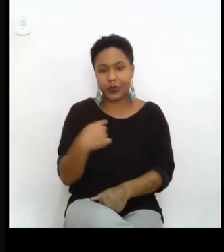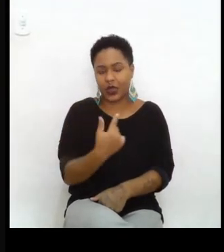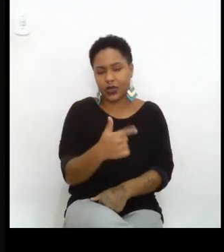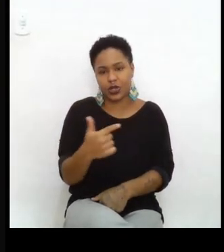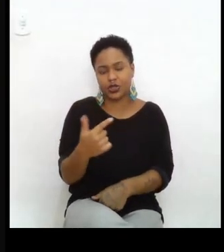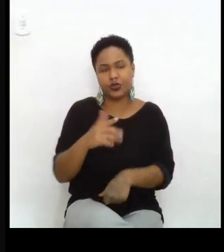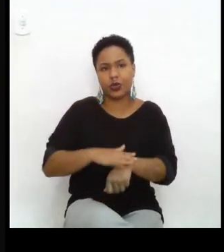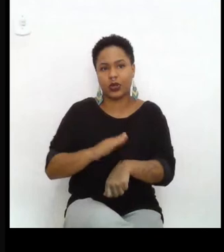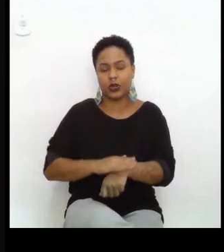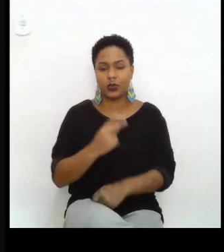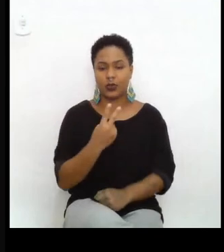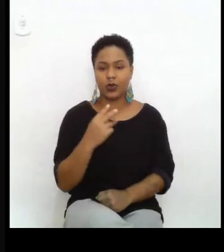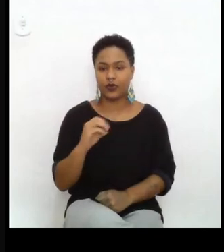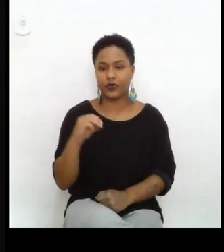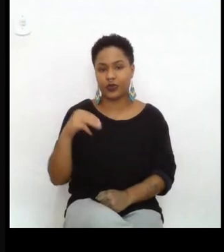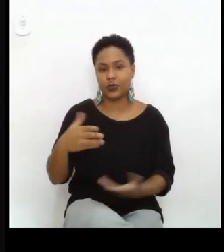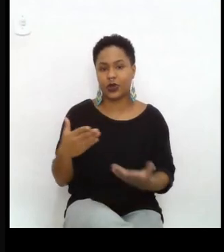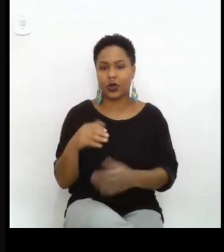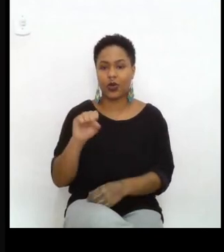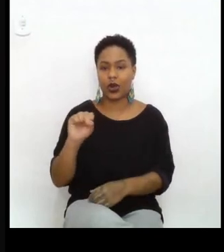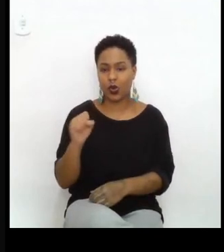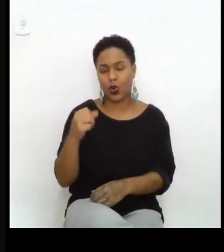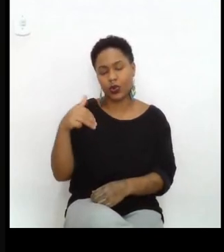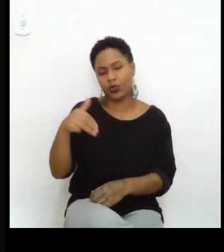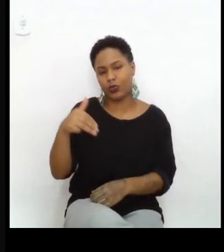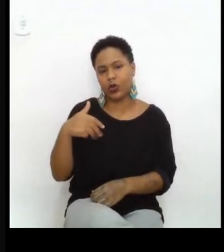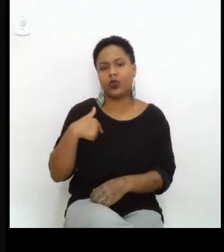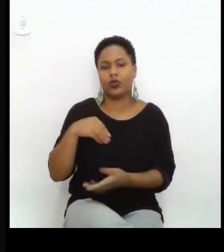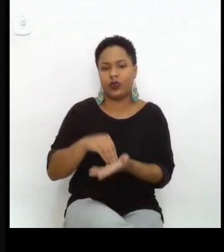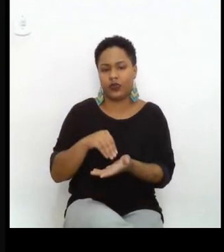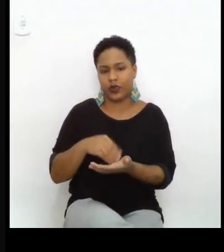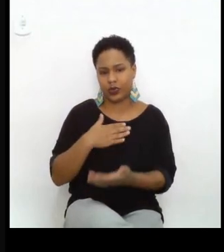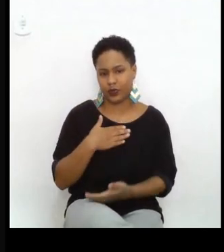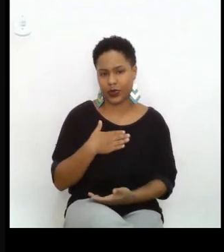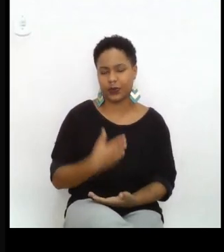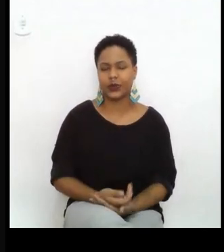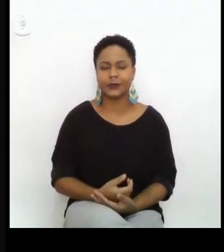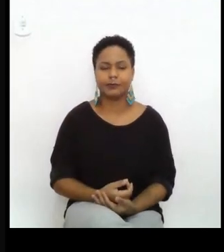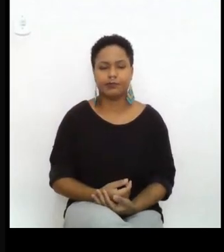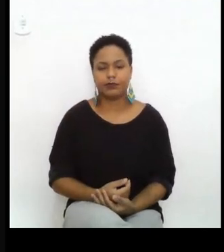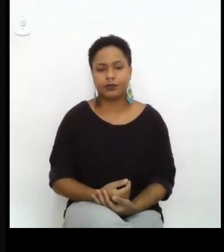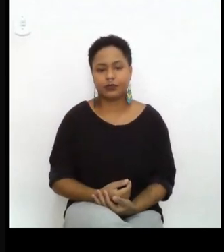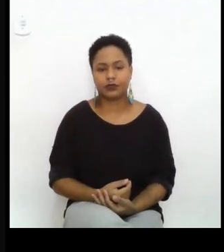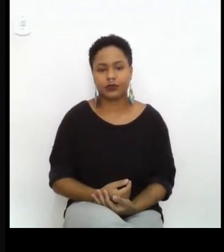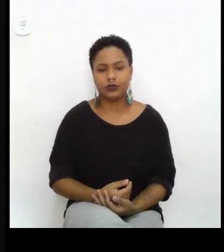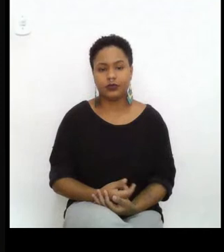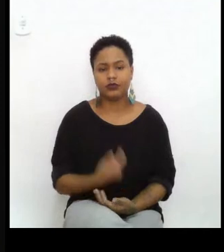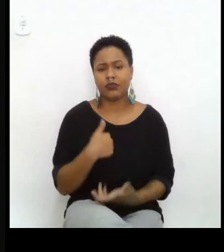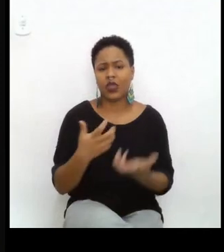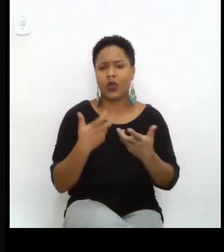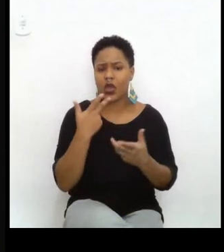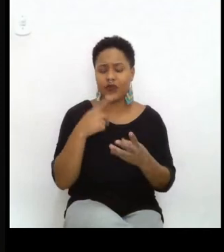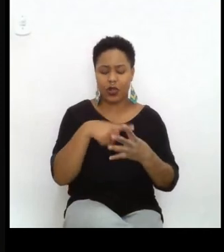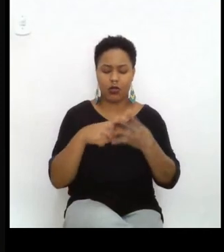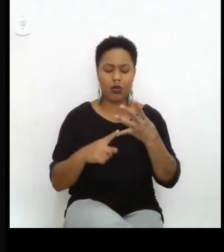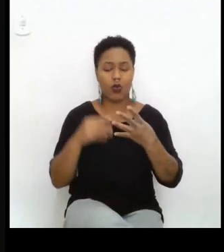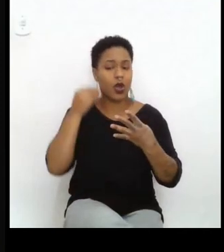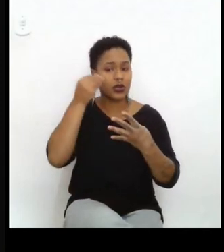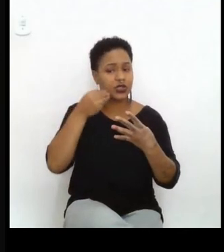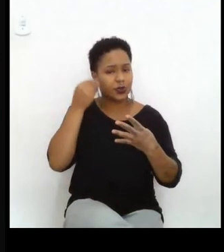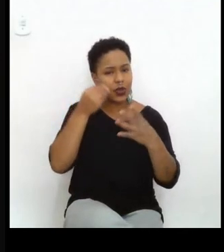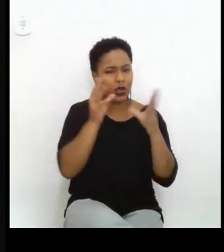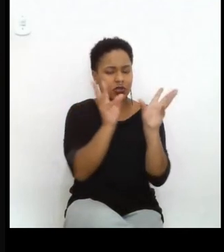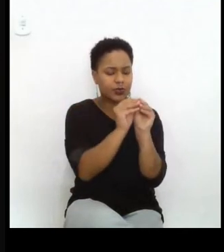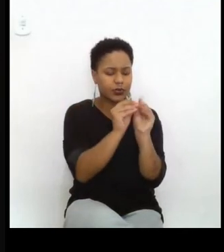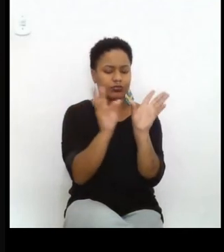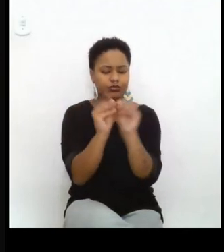agora Oito Minutos ficava eu queria falar de São quatro experiências muito Breves